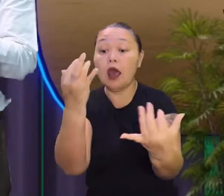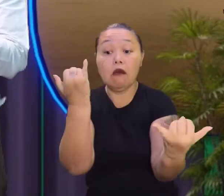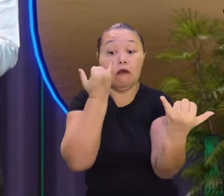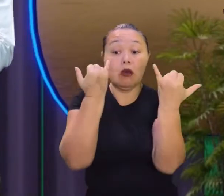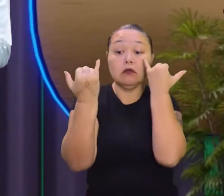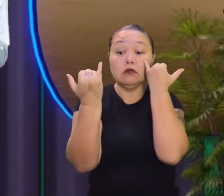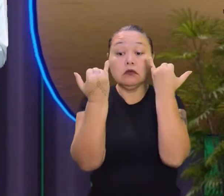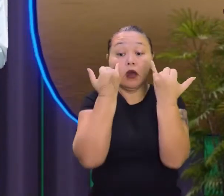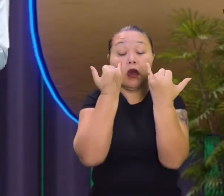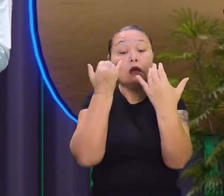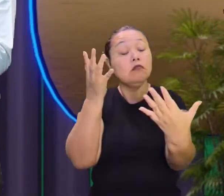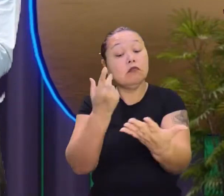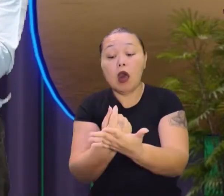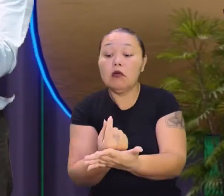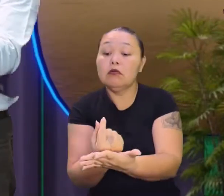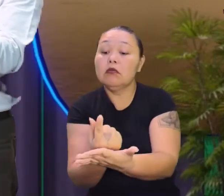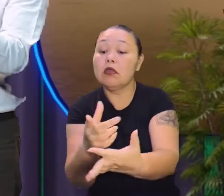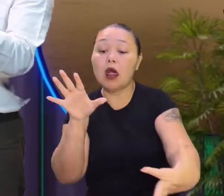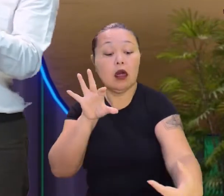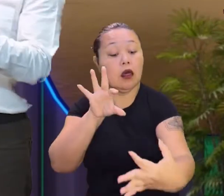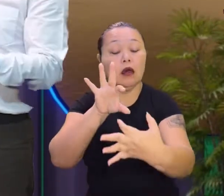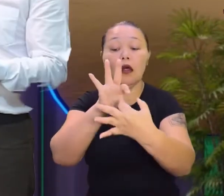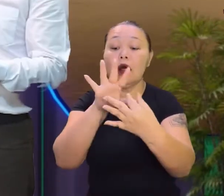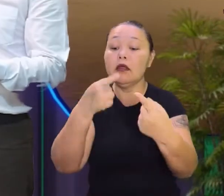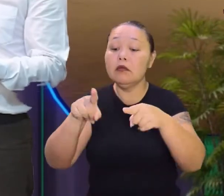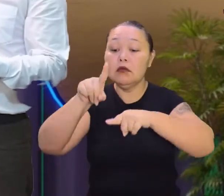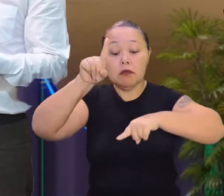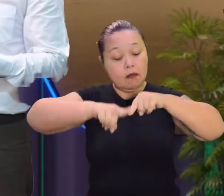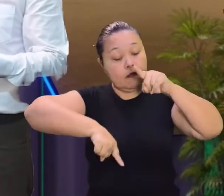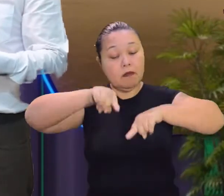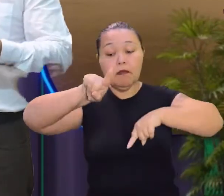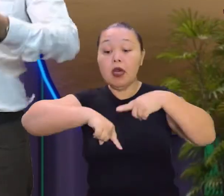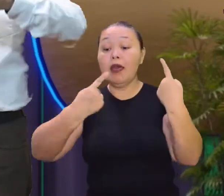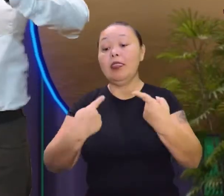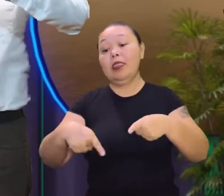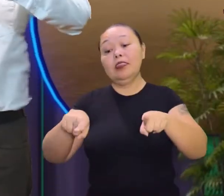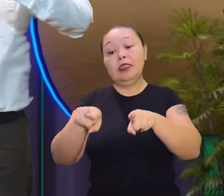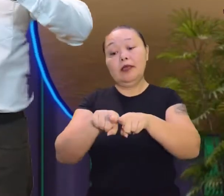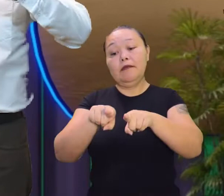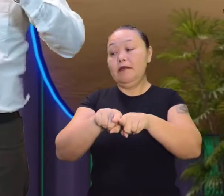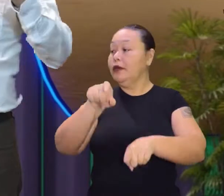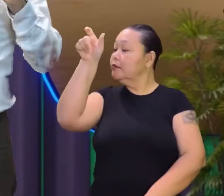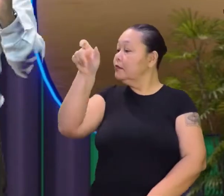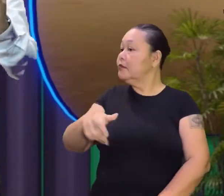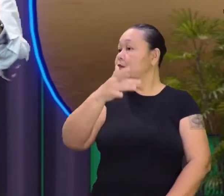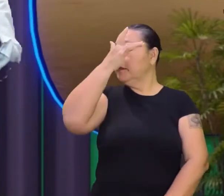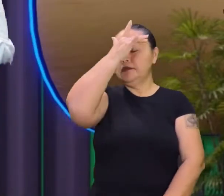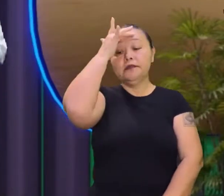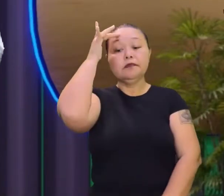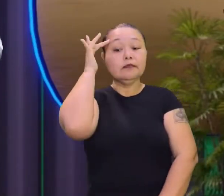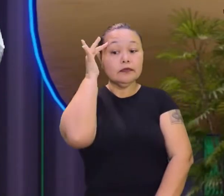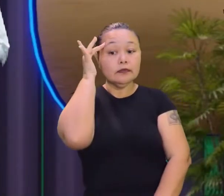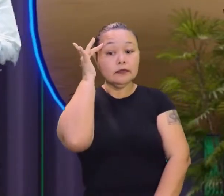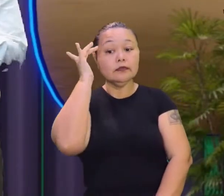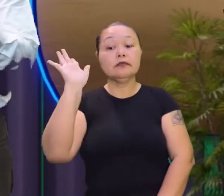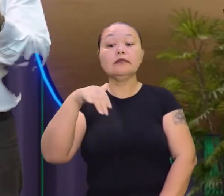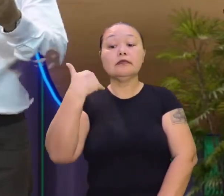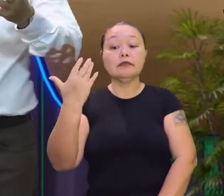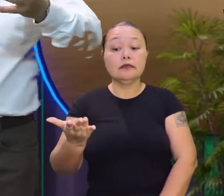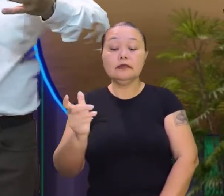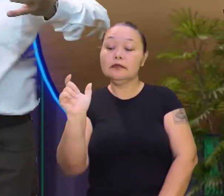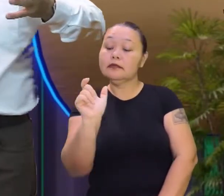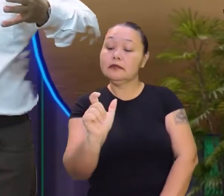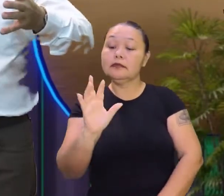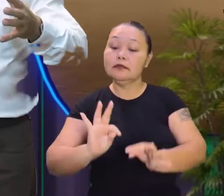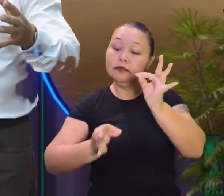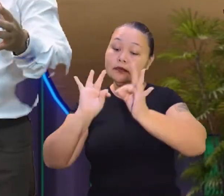de mercadorias e pessoas, ok? Neste sentido tecnológico da